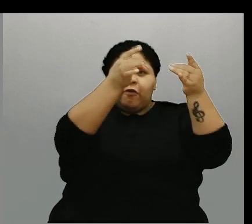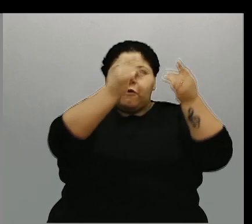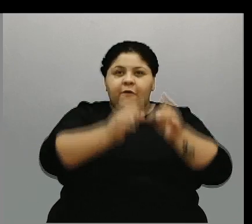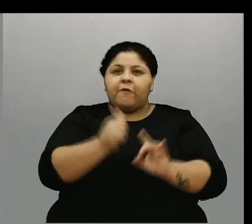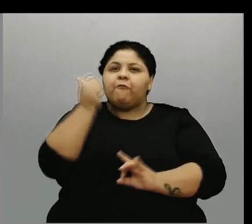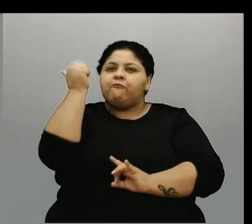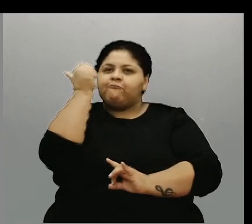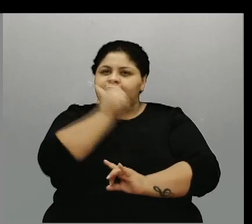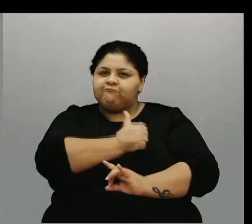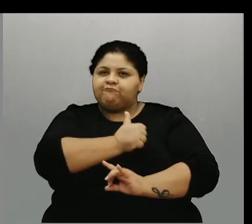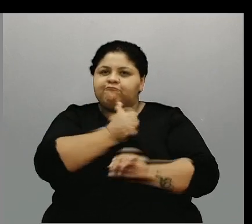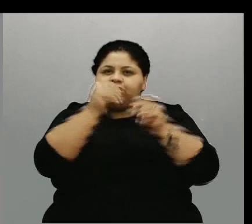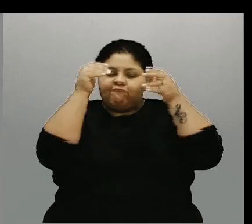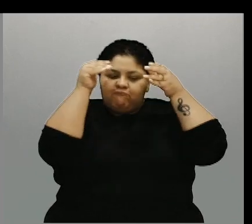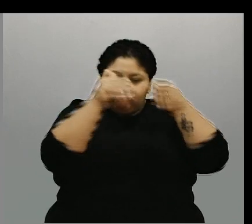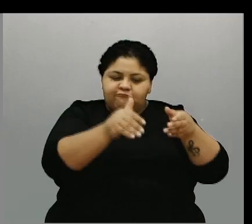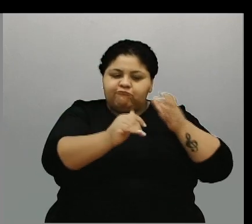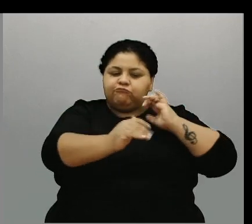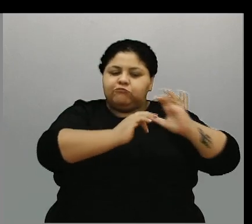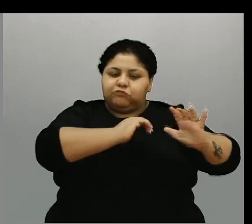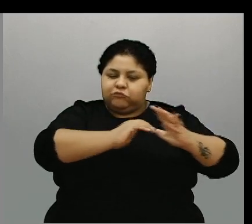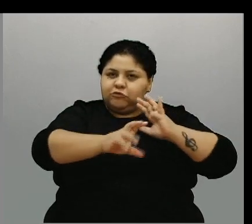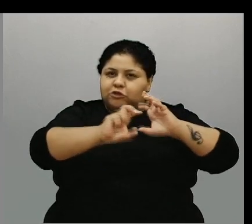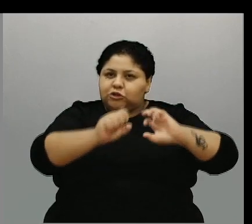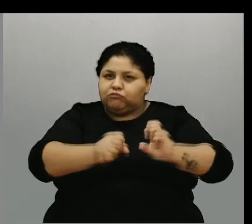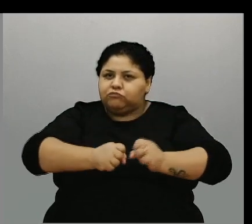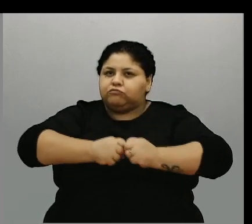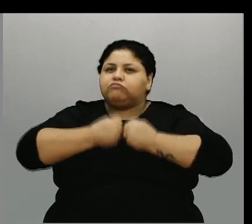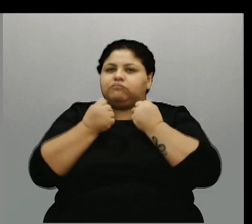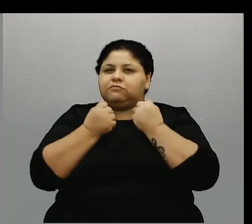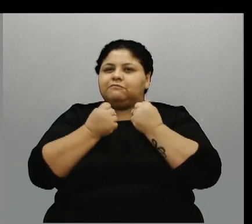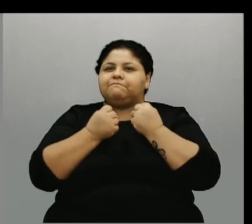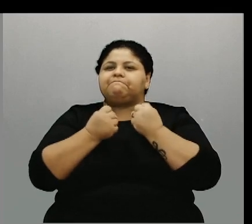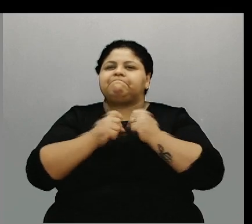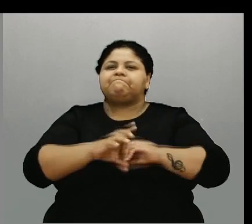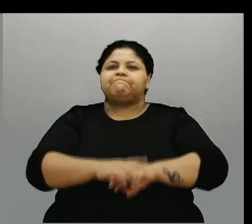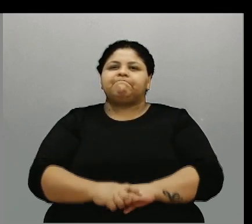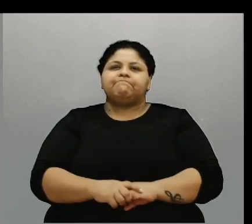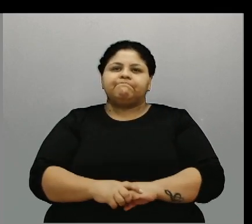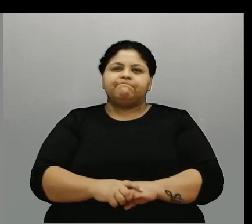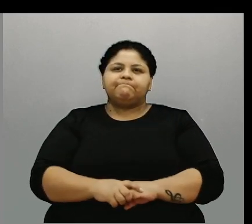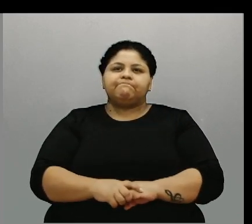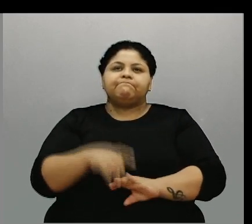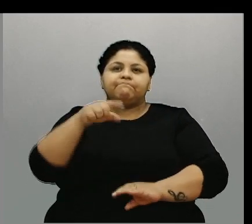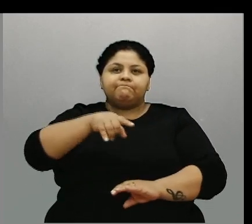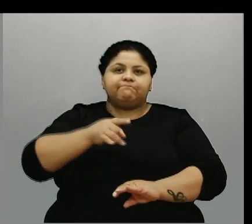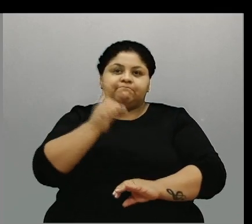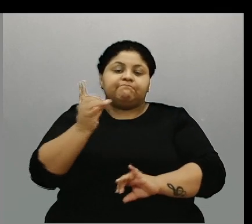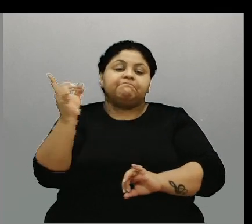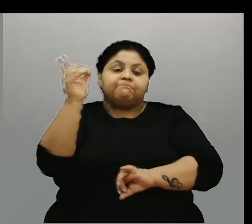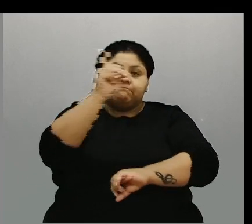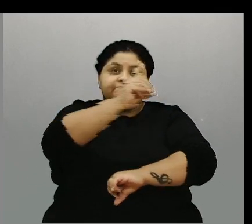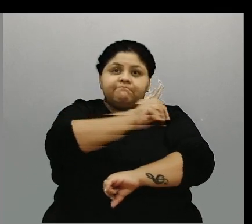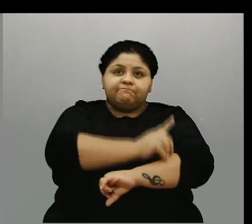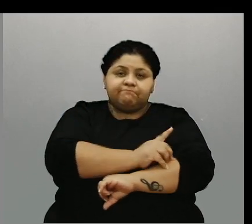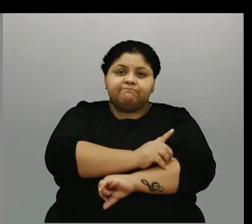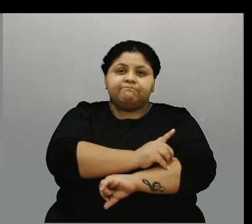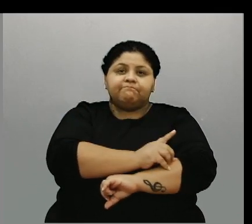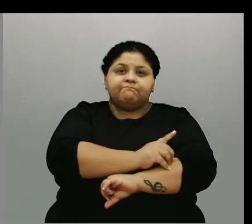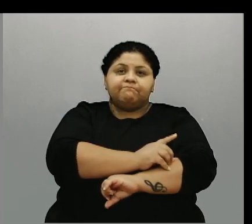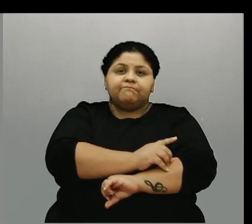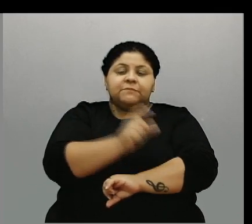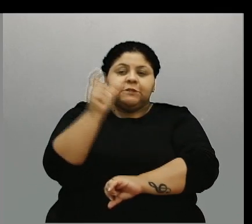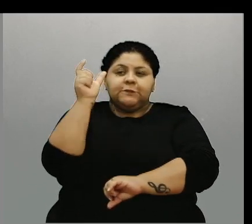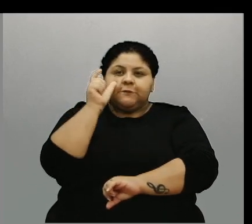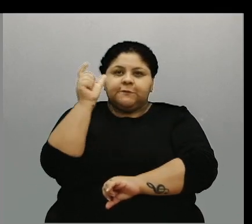está empenhada neste movimento e nesta luta. Nestes últimos dias, testemunhamos as